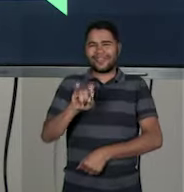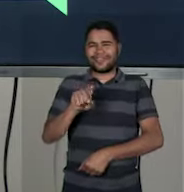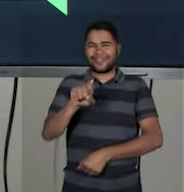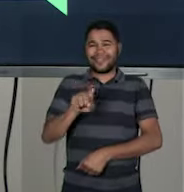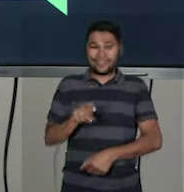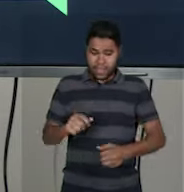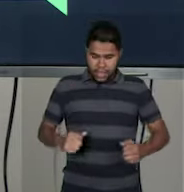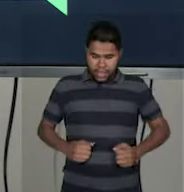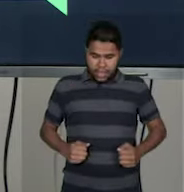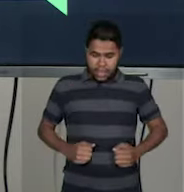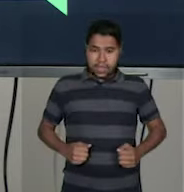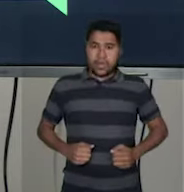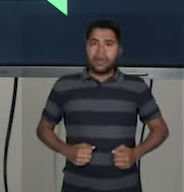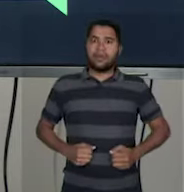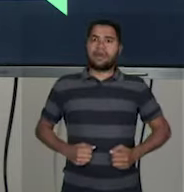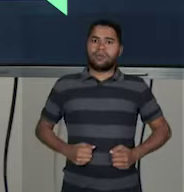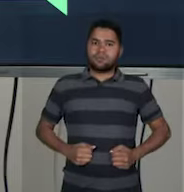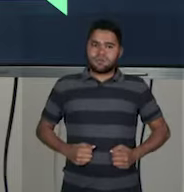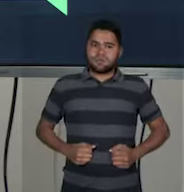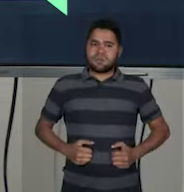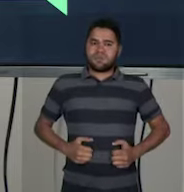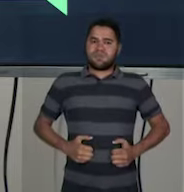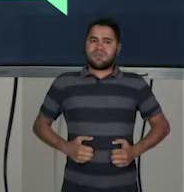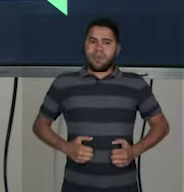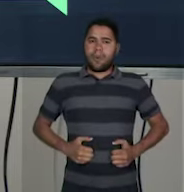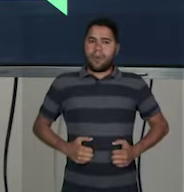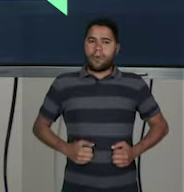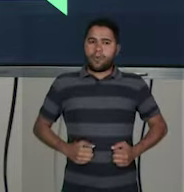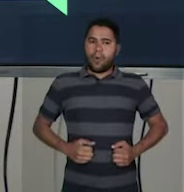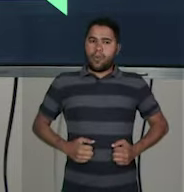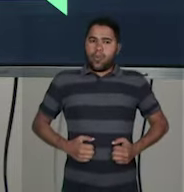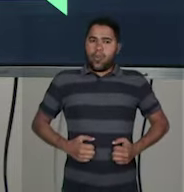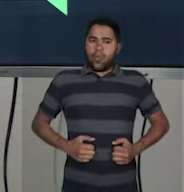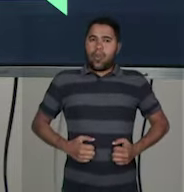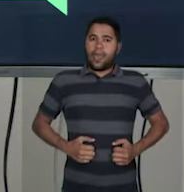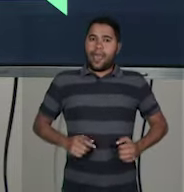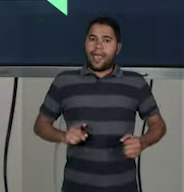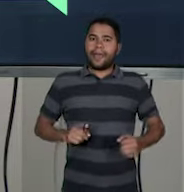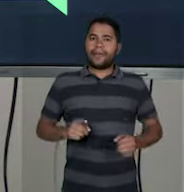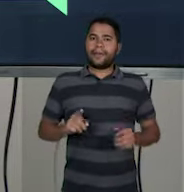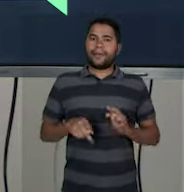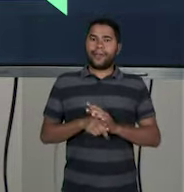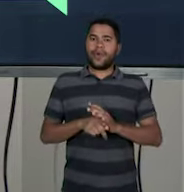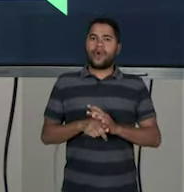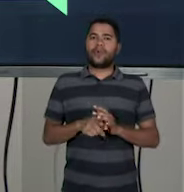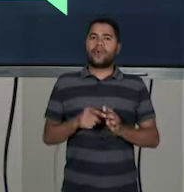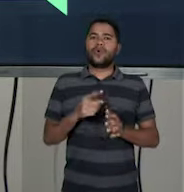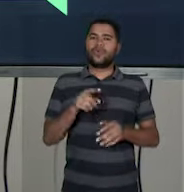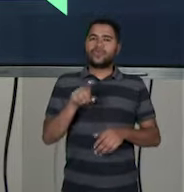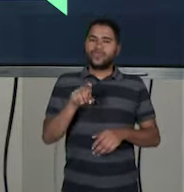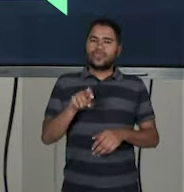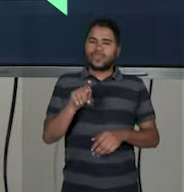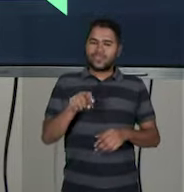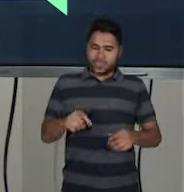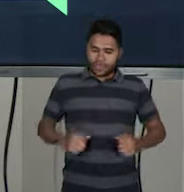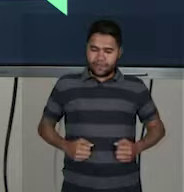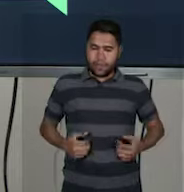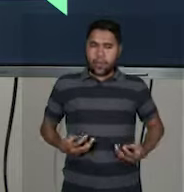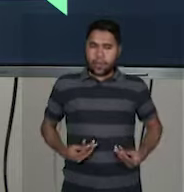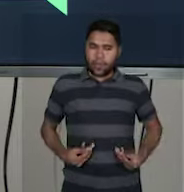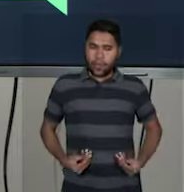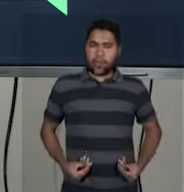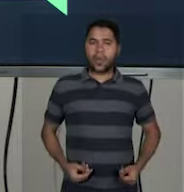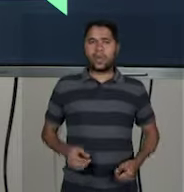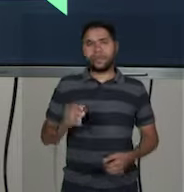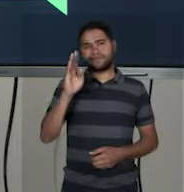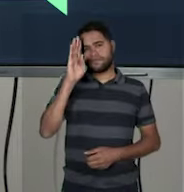grandes produtores de urina, que vão filtrar todo esse sangue, é o